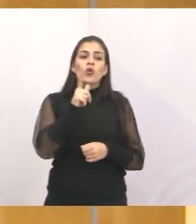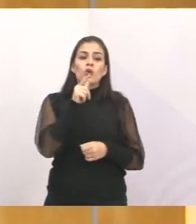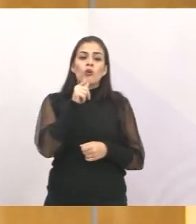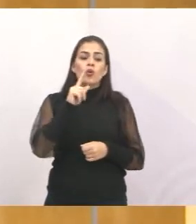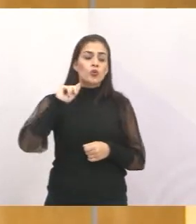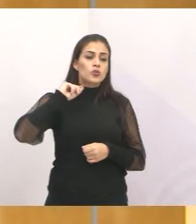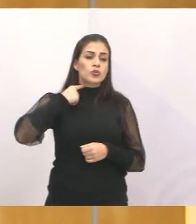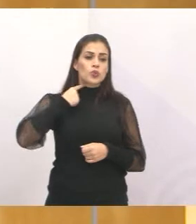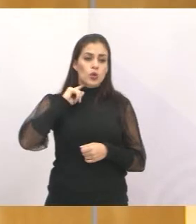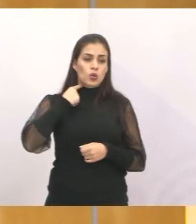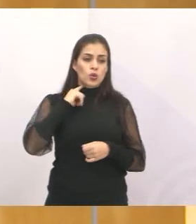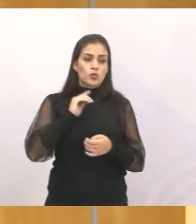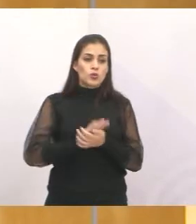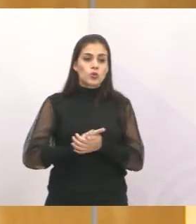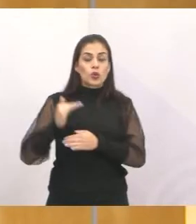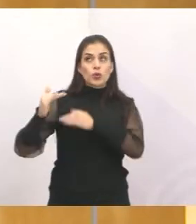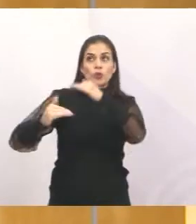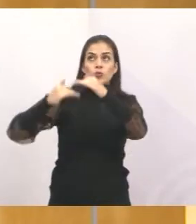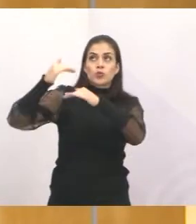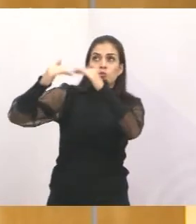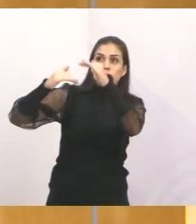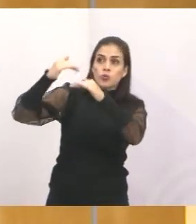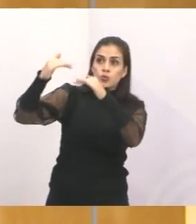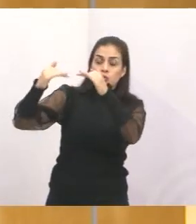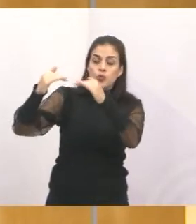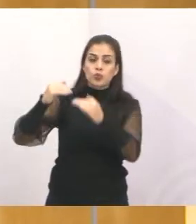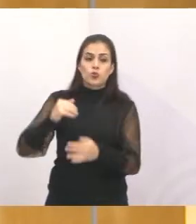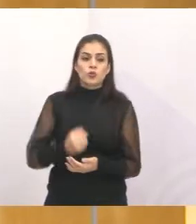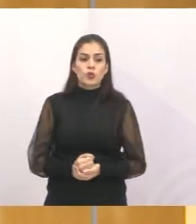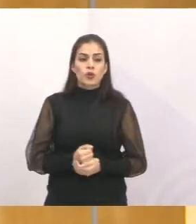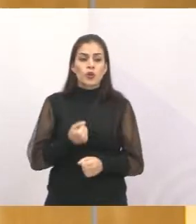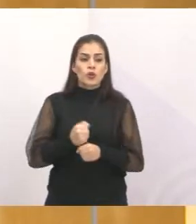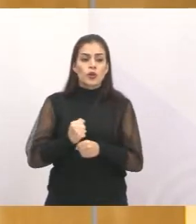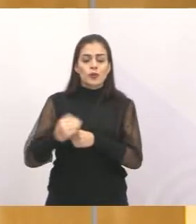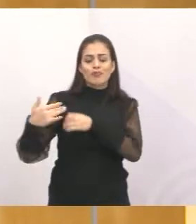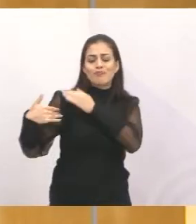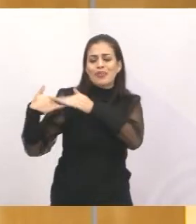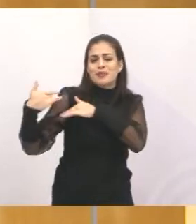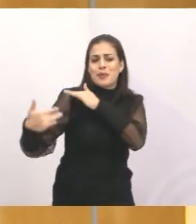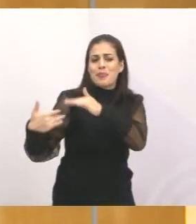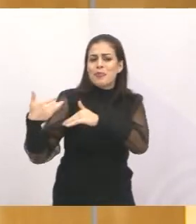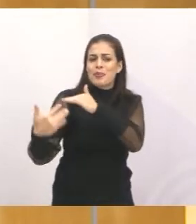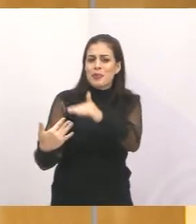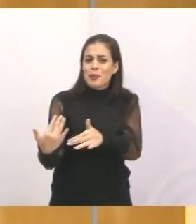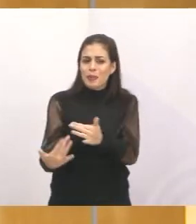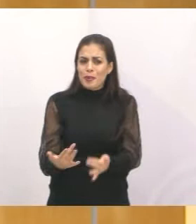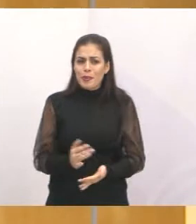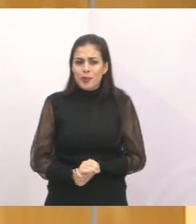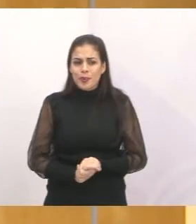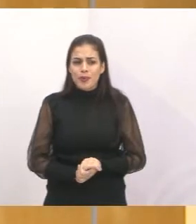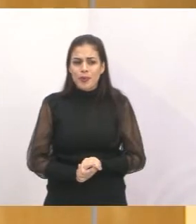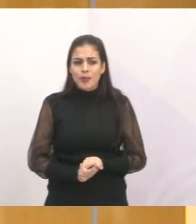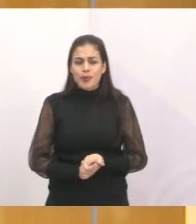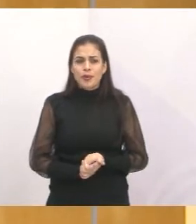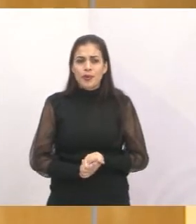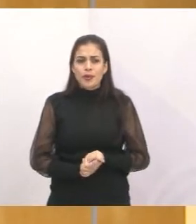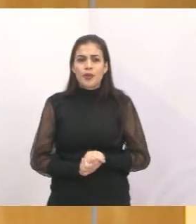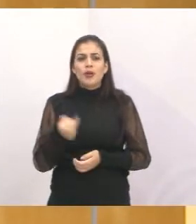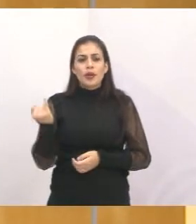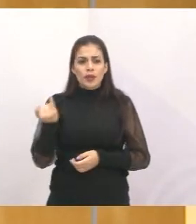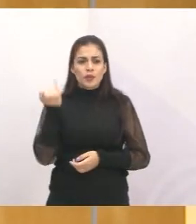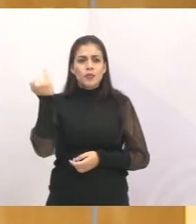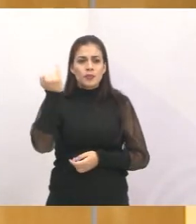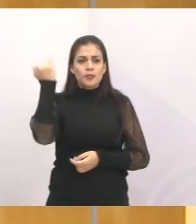evolução que tivemos nos últimos anos e que vem de longa data, né, numa crescente, é importante